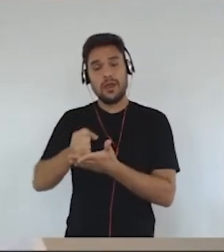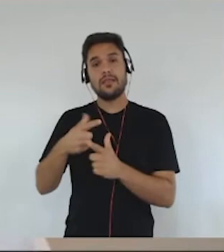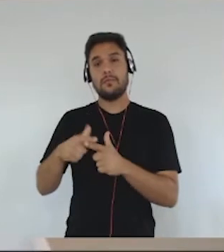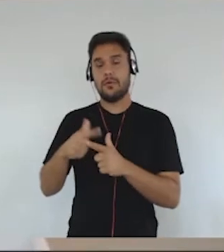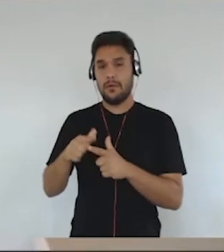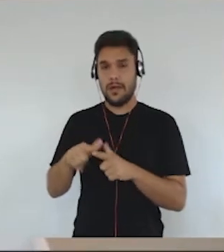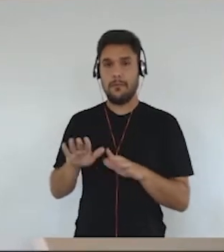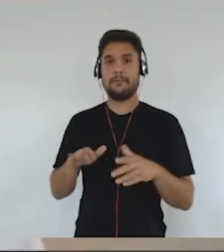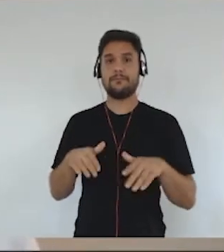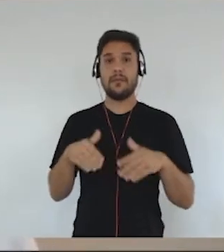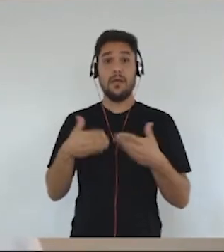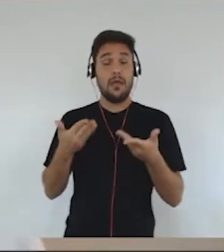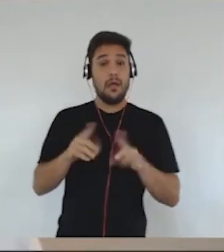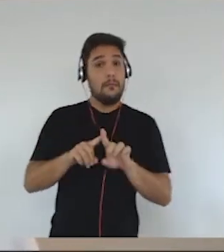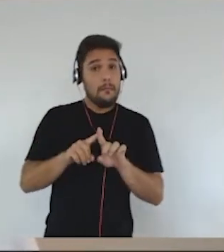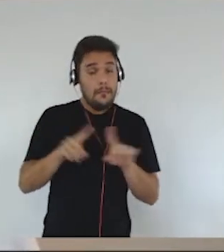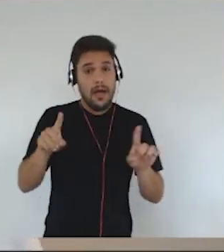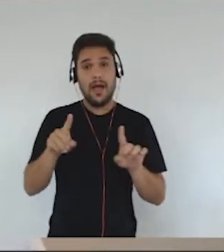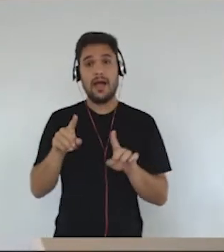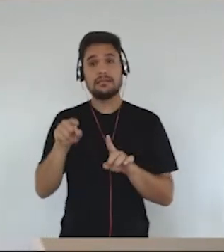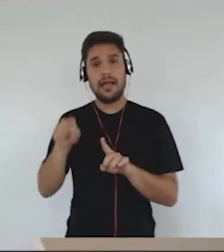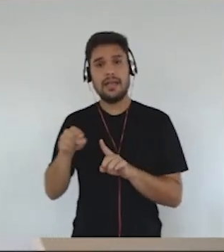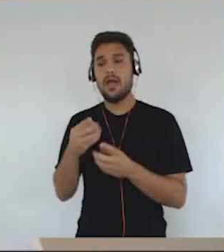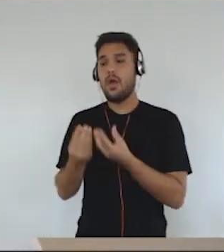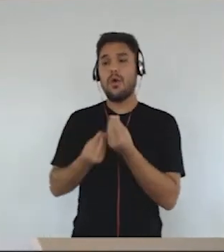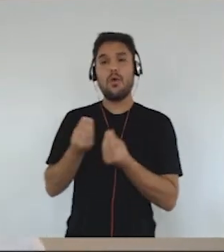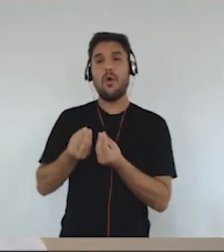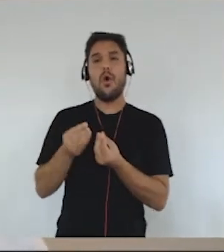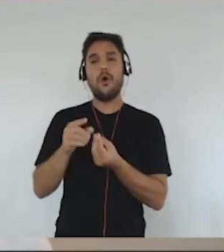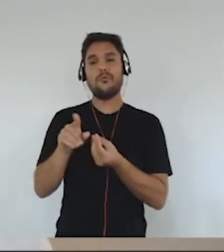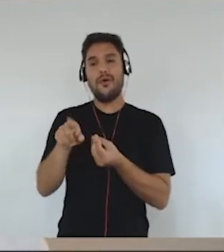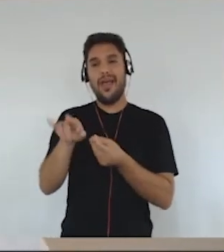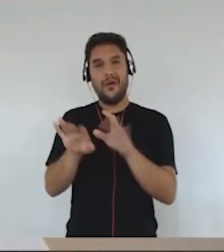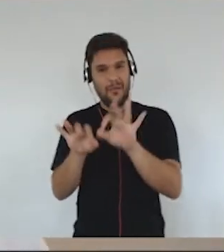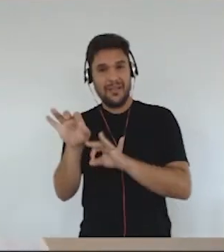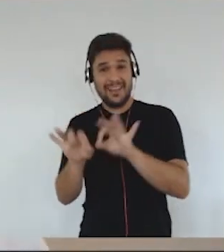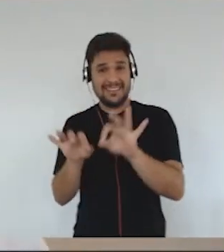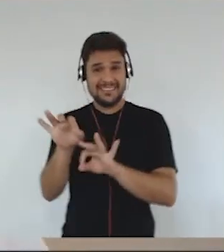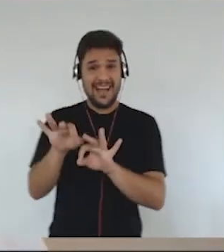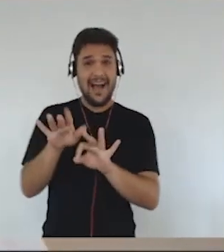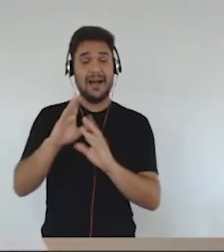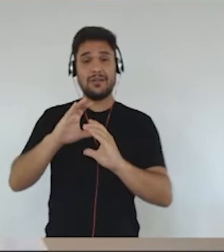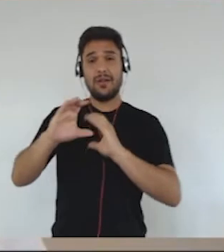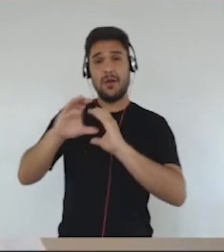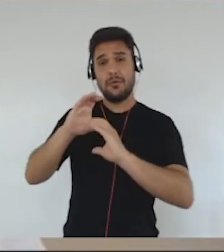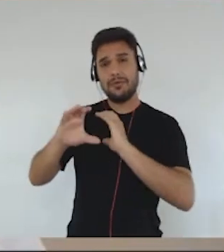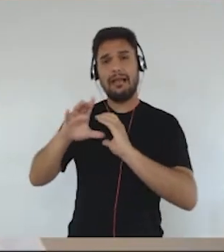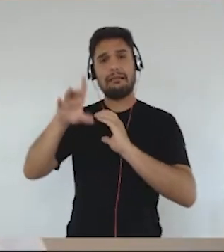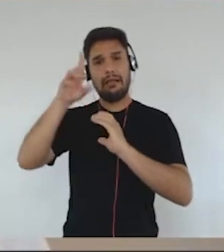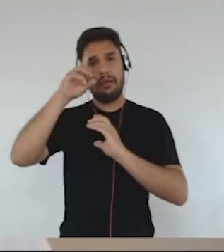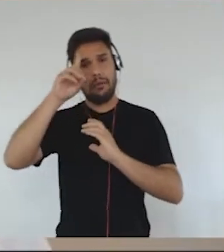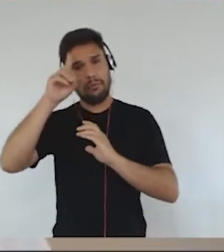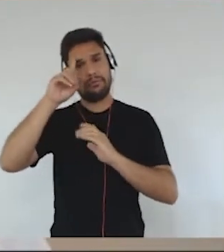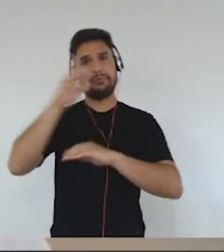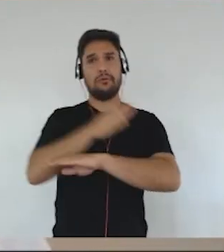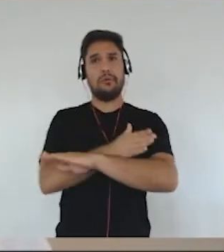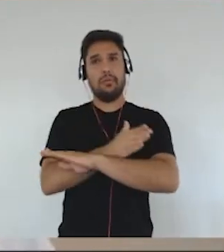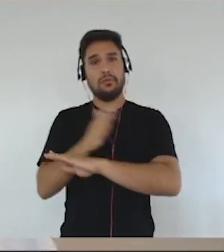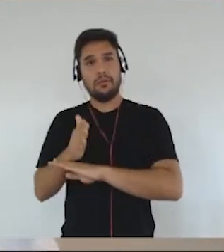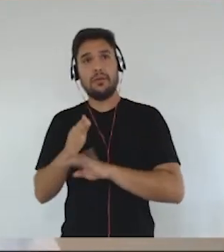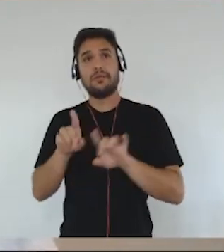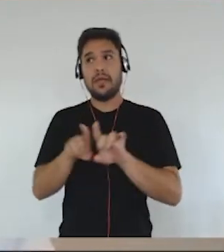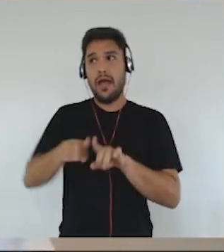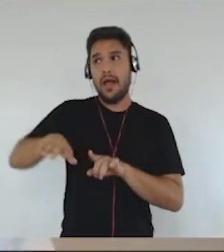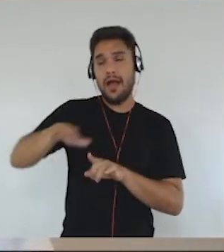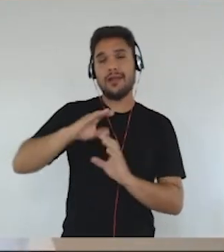né? Mas então daí a maneira como isso é construído, quer na comunicação do dia a dia, da